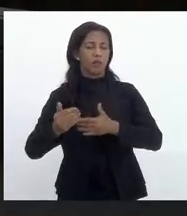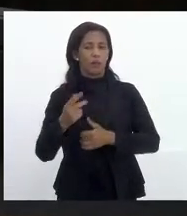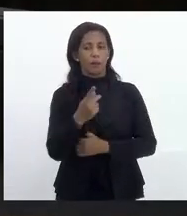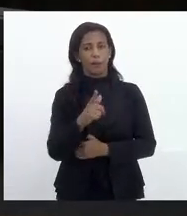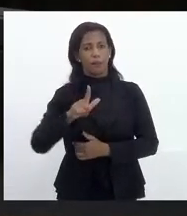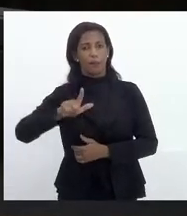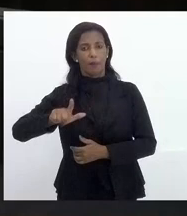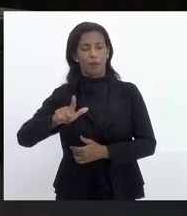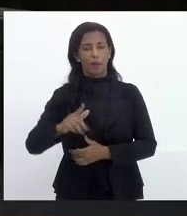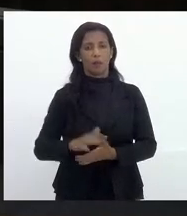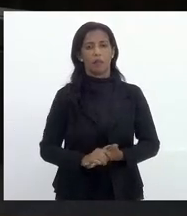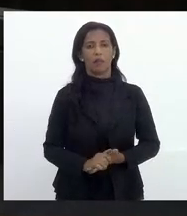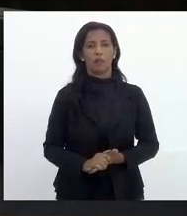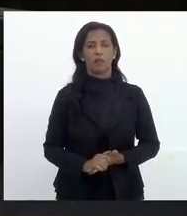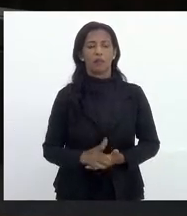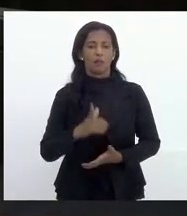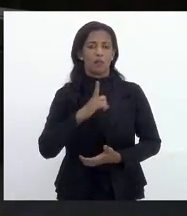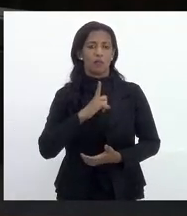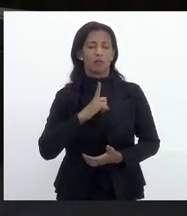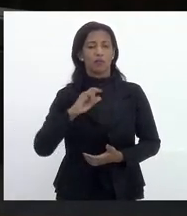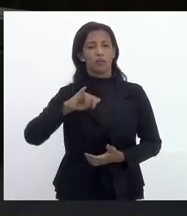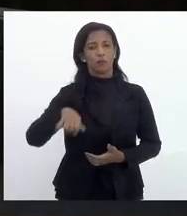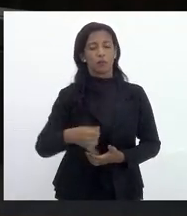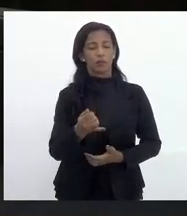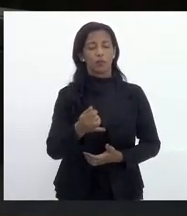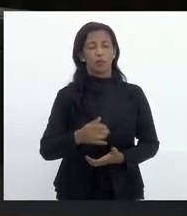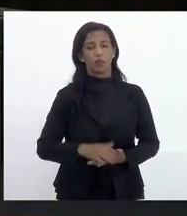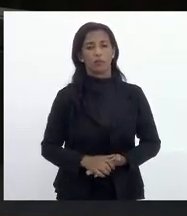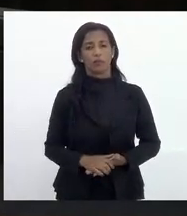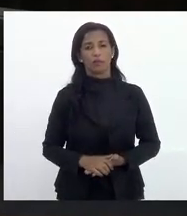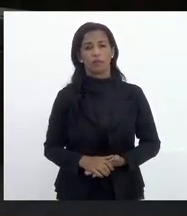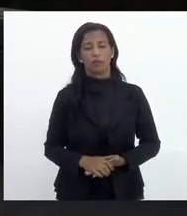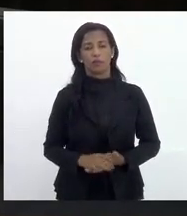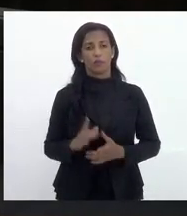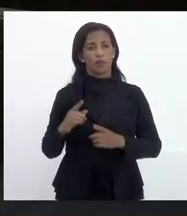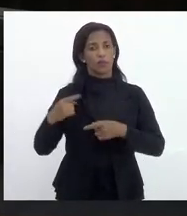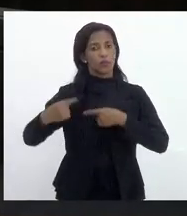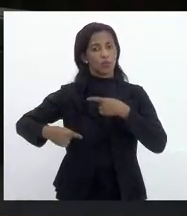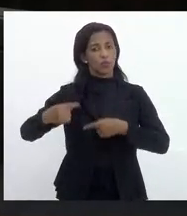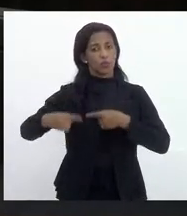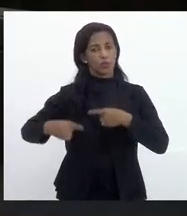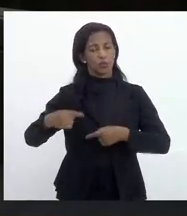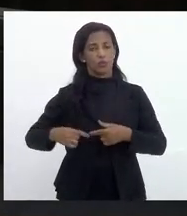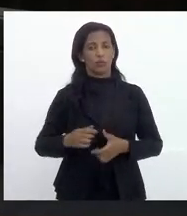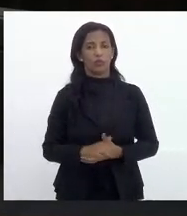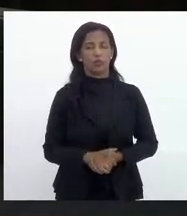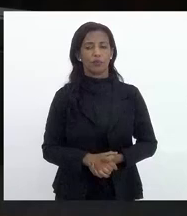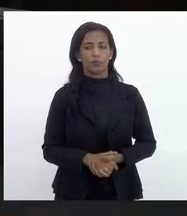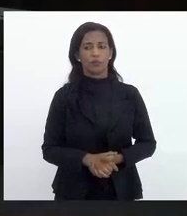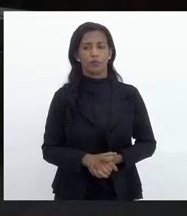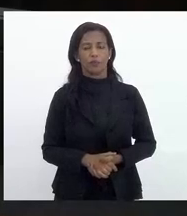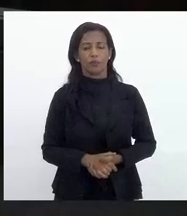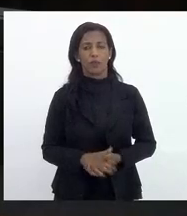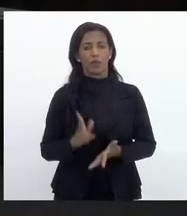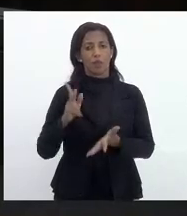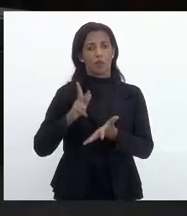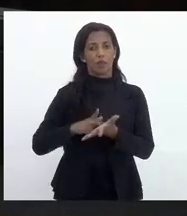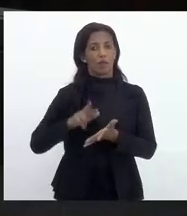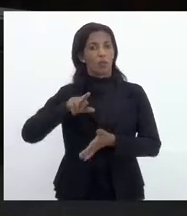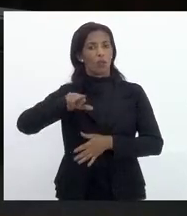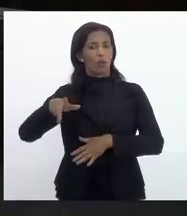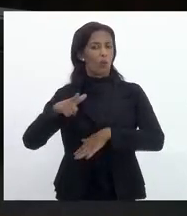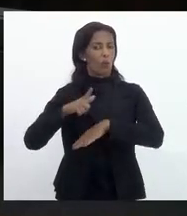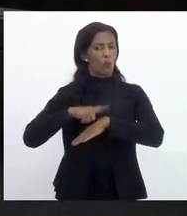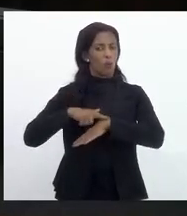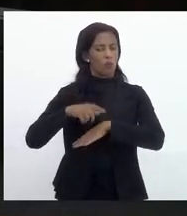projeto de lei tá e a gente vai ter oportunidade de discutir sobre isso tá amanhã ainda não é o